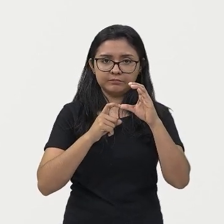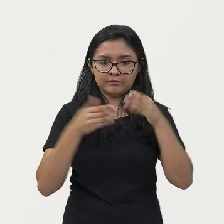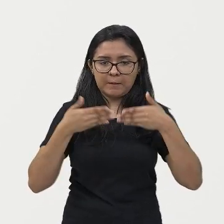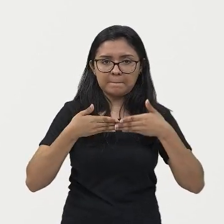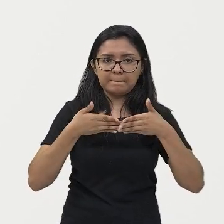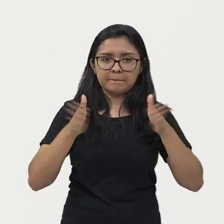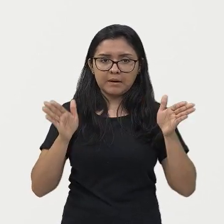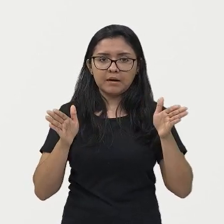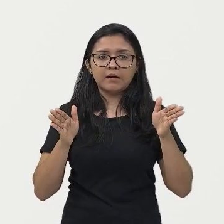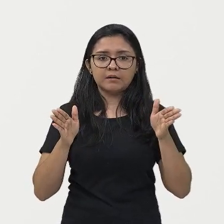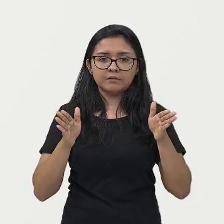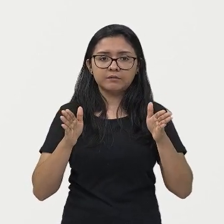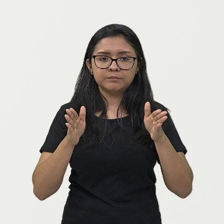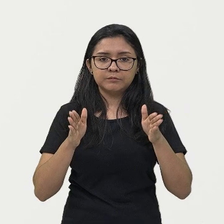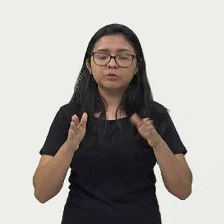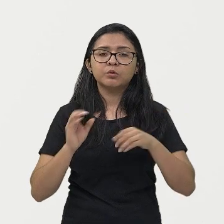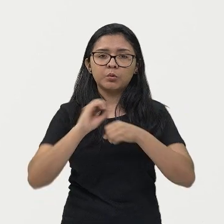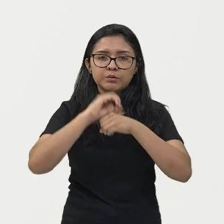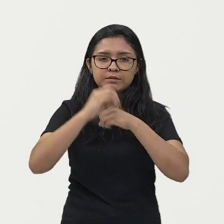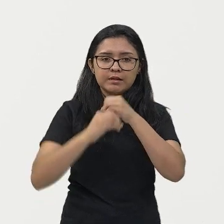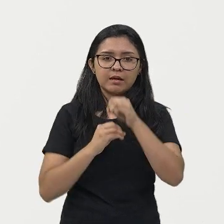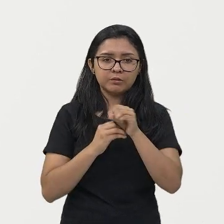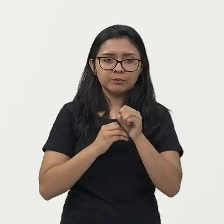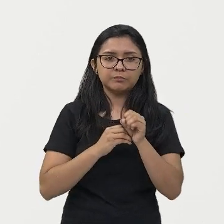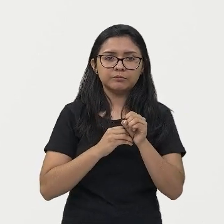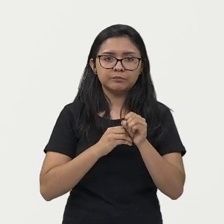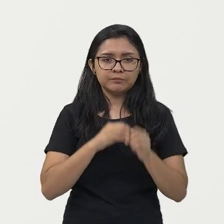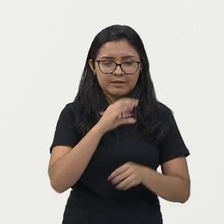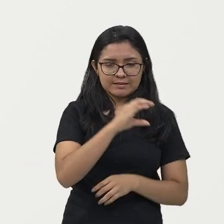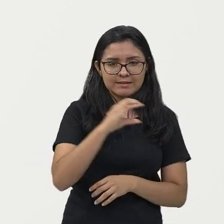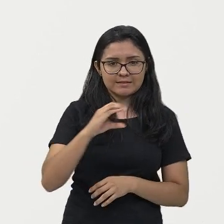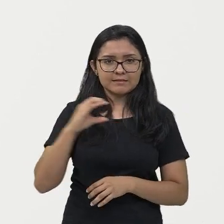encadeamento dos átomos,